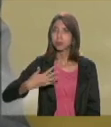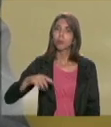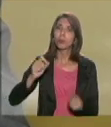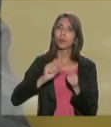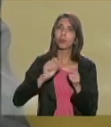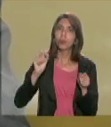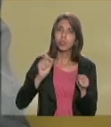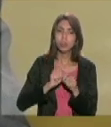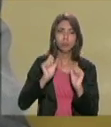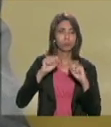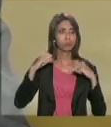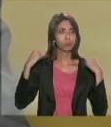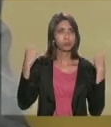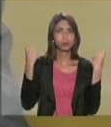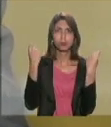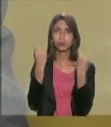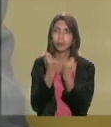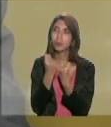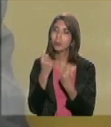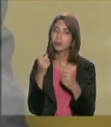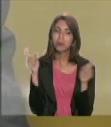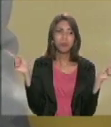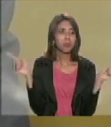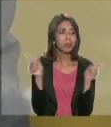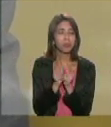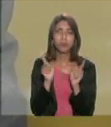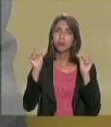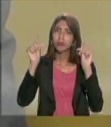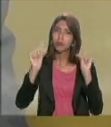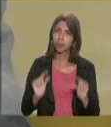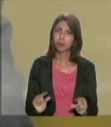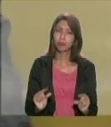para fazer o Maracanã encolher.